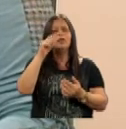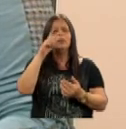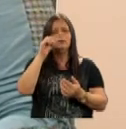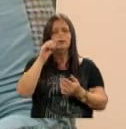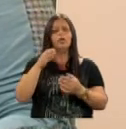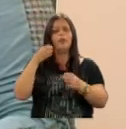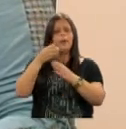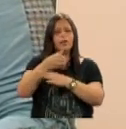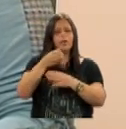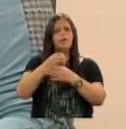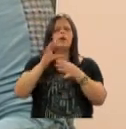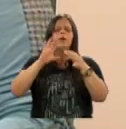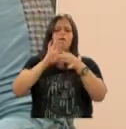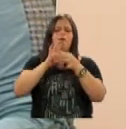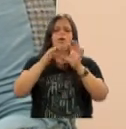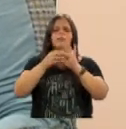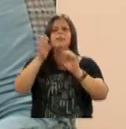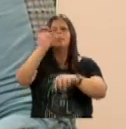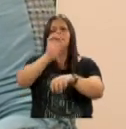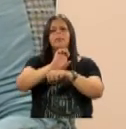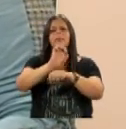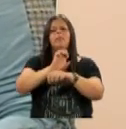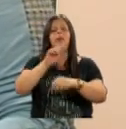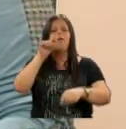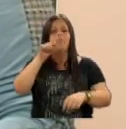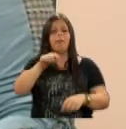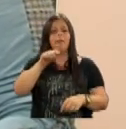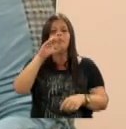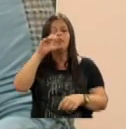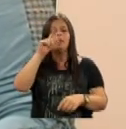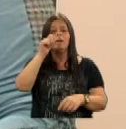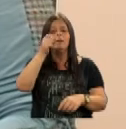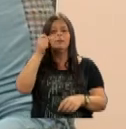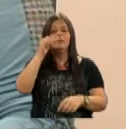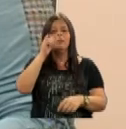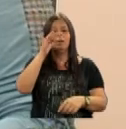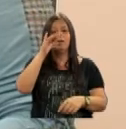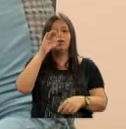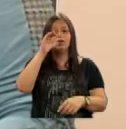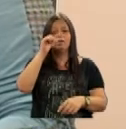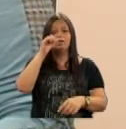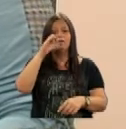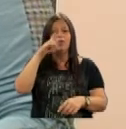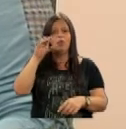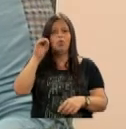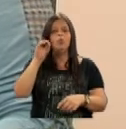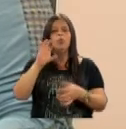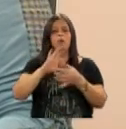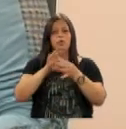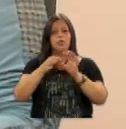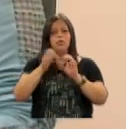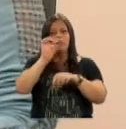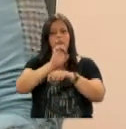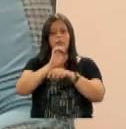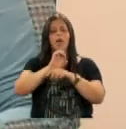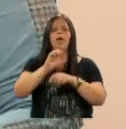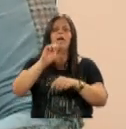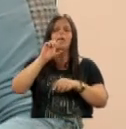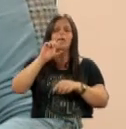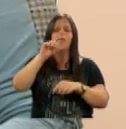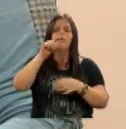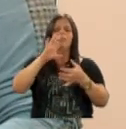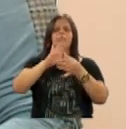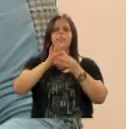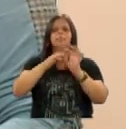da olimpíada estadual e desta classificação da olimpíada estadual eles vão para a olimpíada nacional